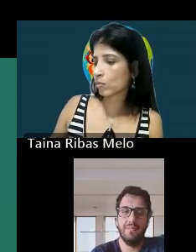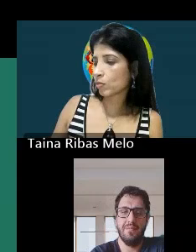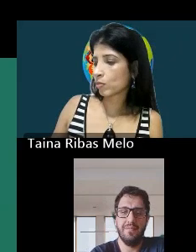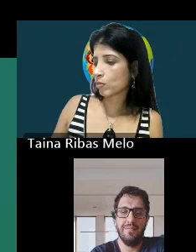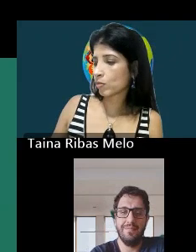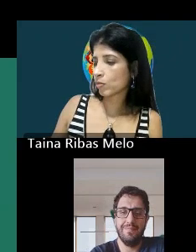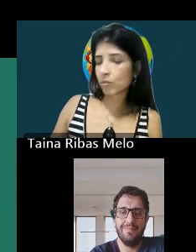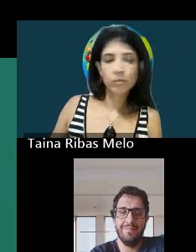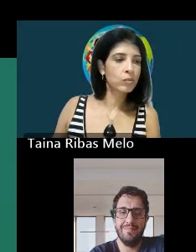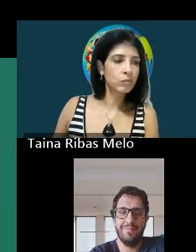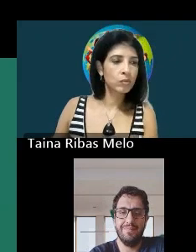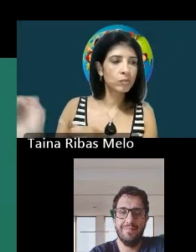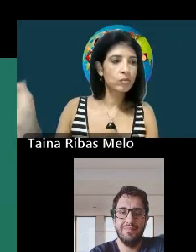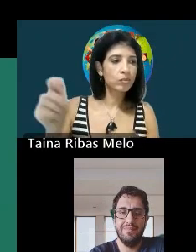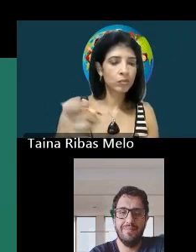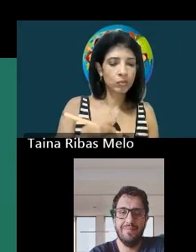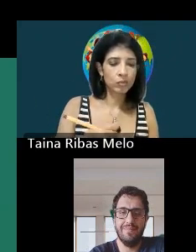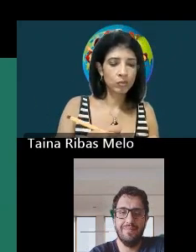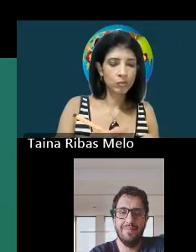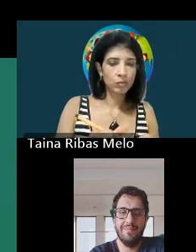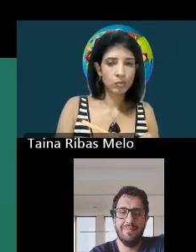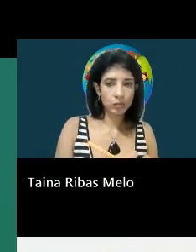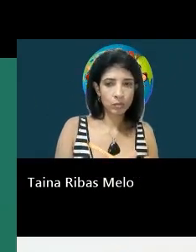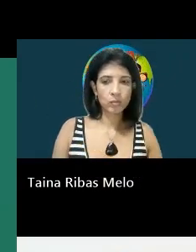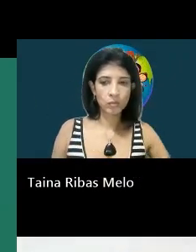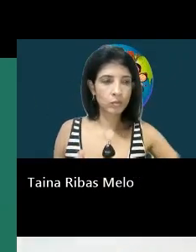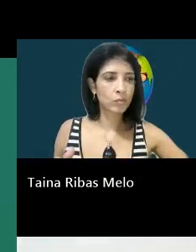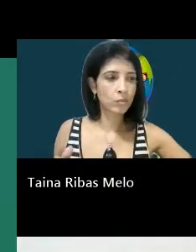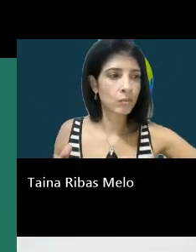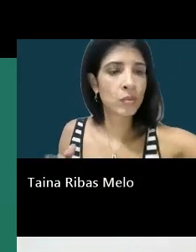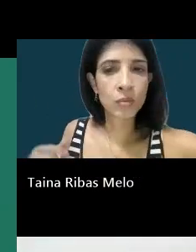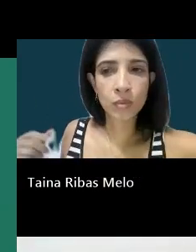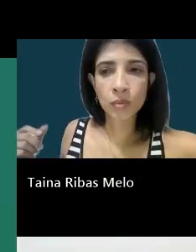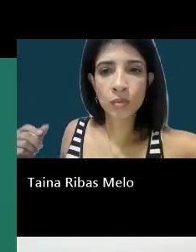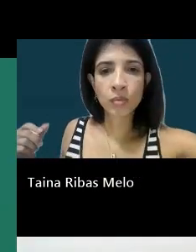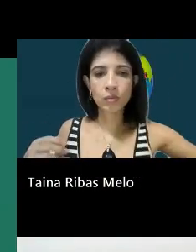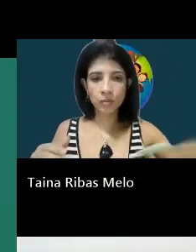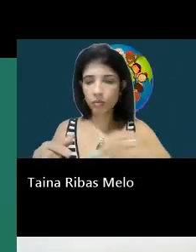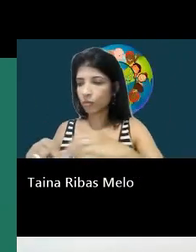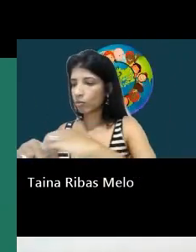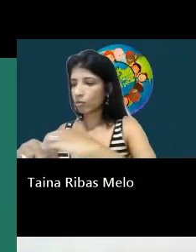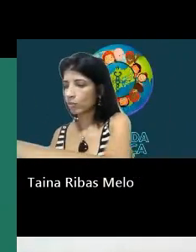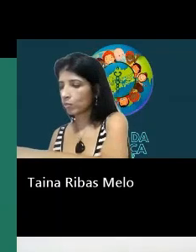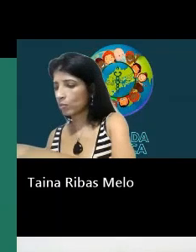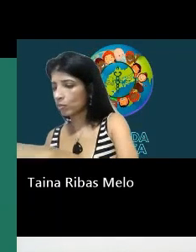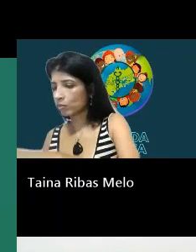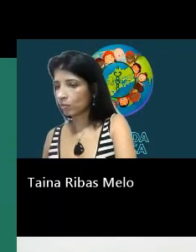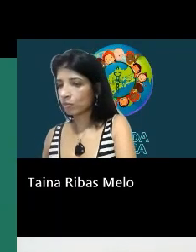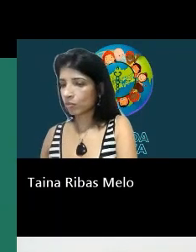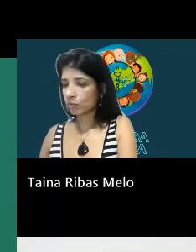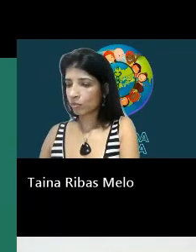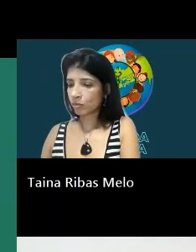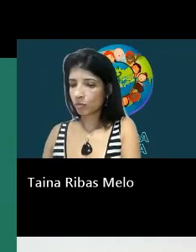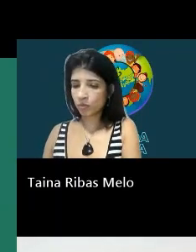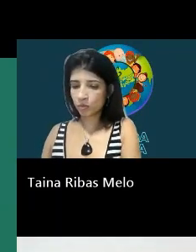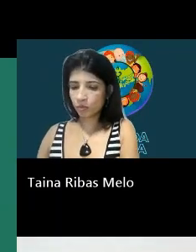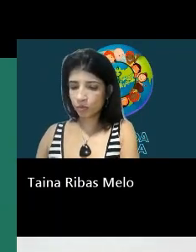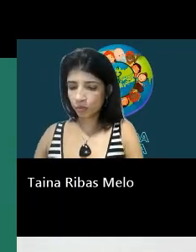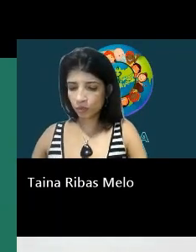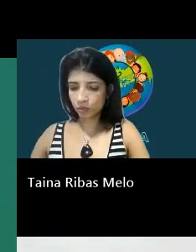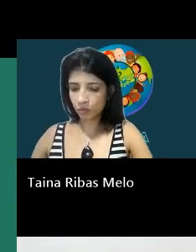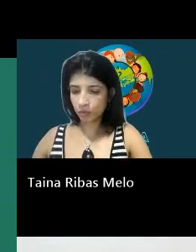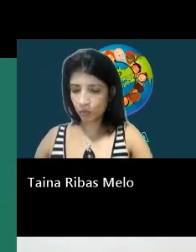análises estatísticas, nesse caso, se a versão brasileira do instrumento ela é válida e confiável para avaliar o vínculo entre a mãe